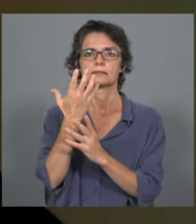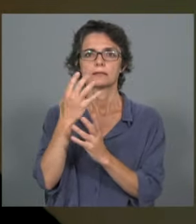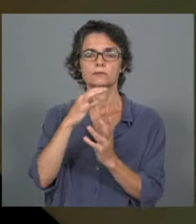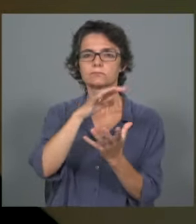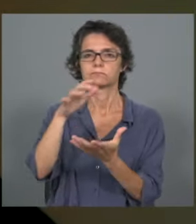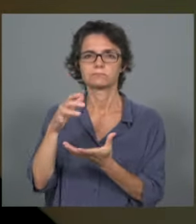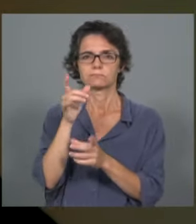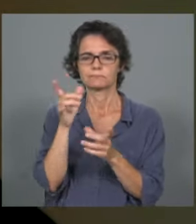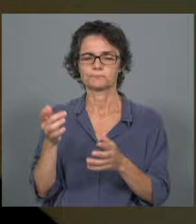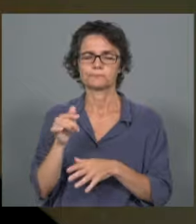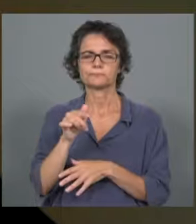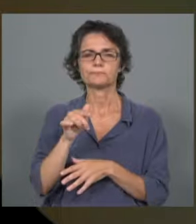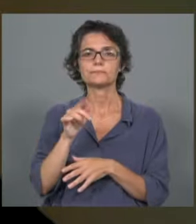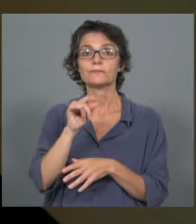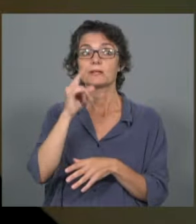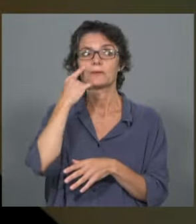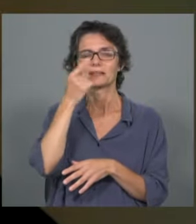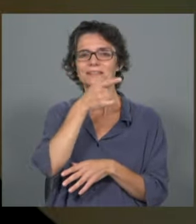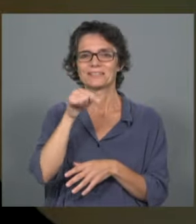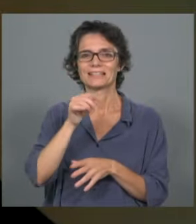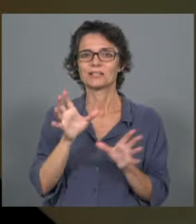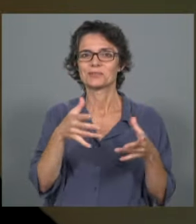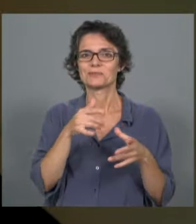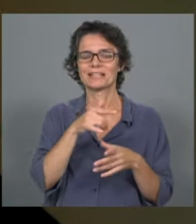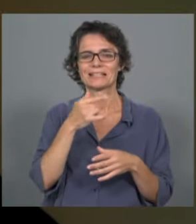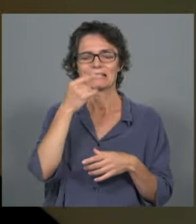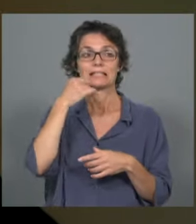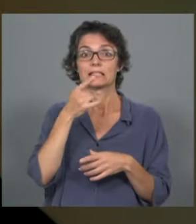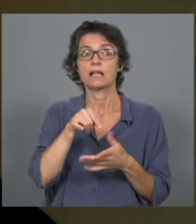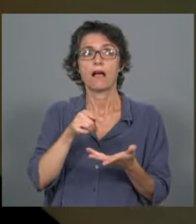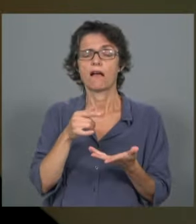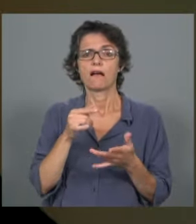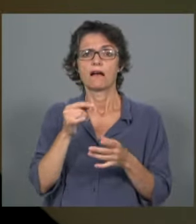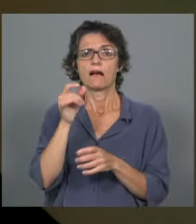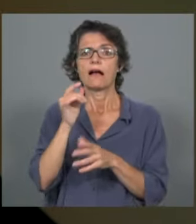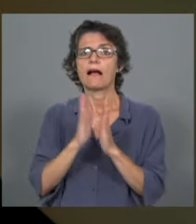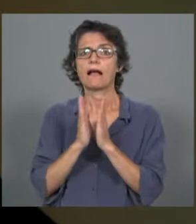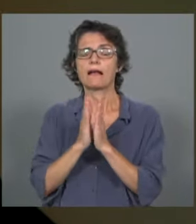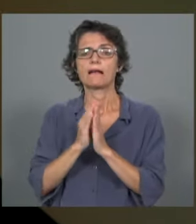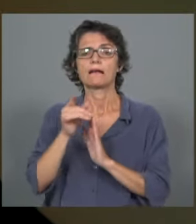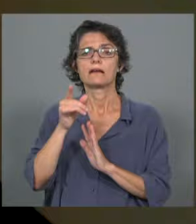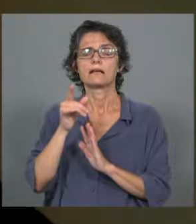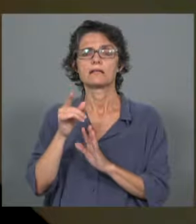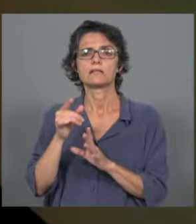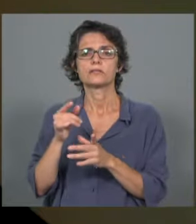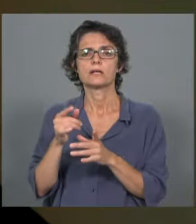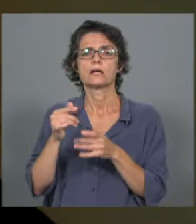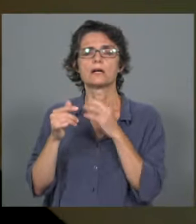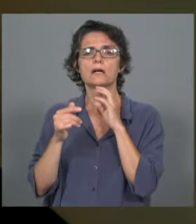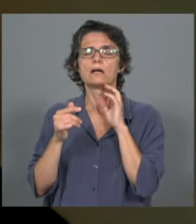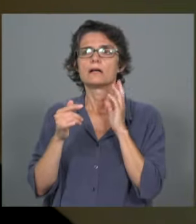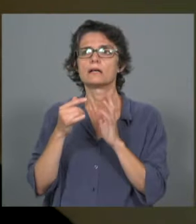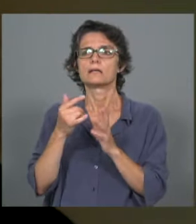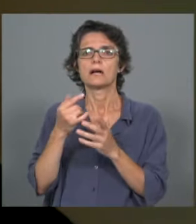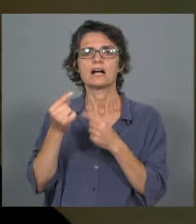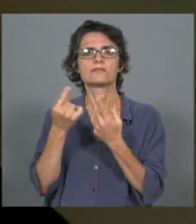exemplo, o Arcebispo de Cantuária dizer: a igreja não tem lugar para pessoas que dizem esta iniciativa é boa, mas não é da minha igreja.